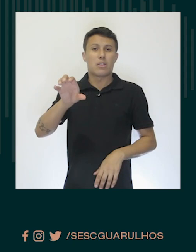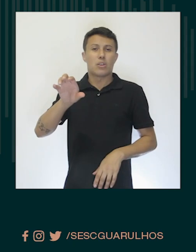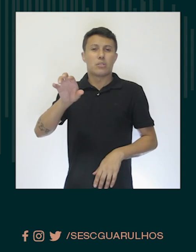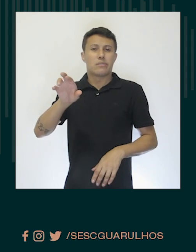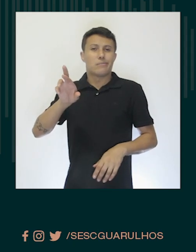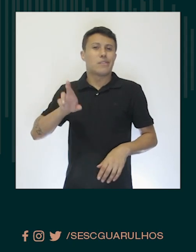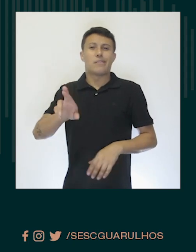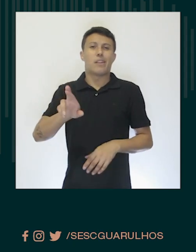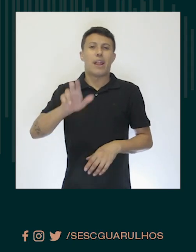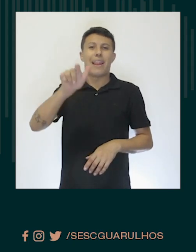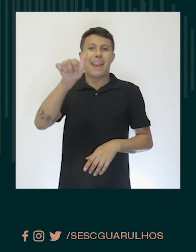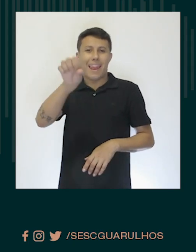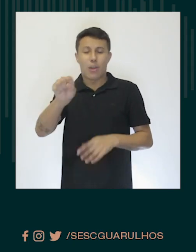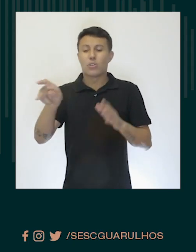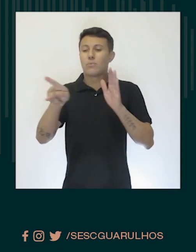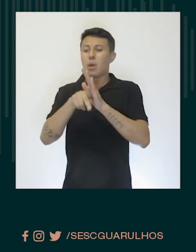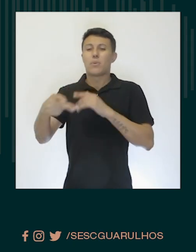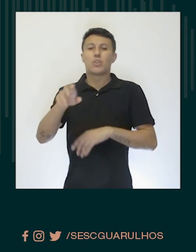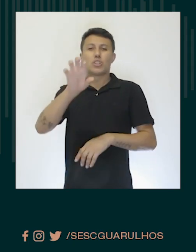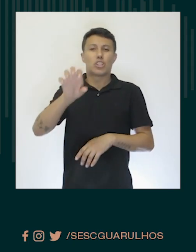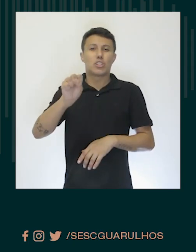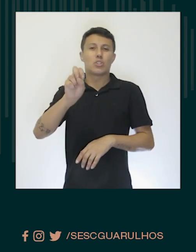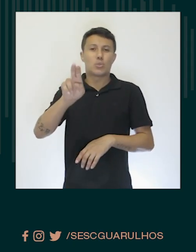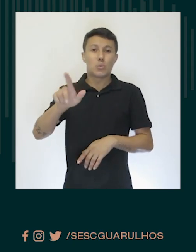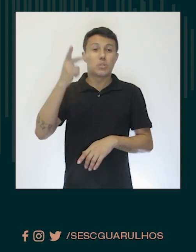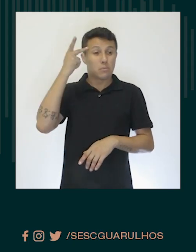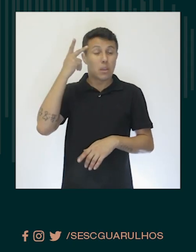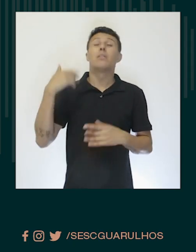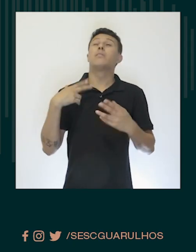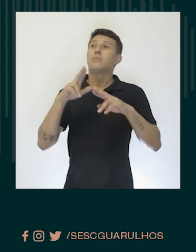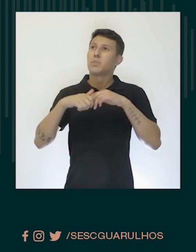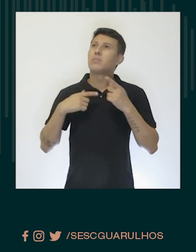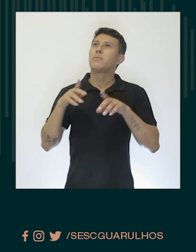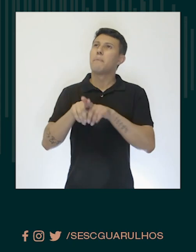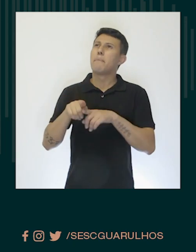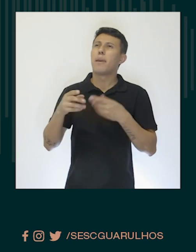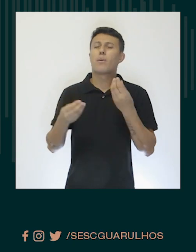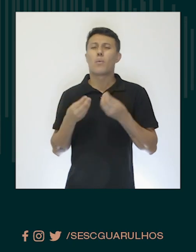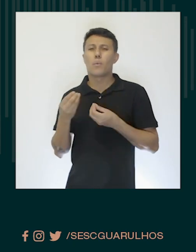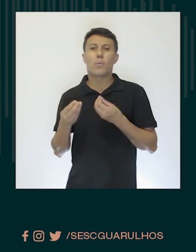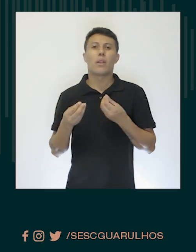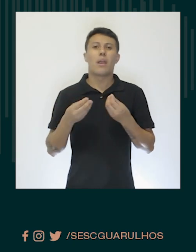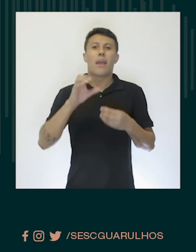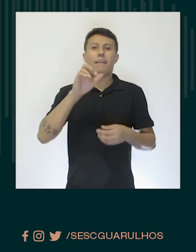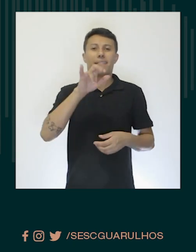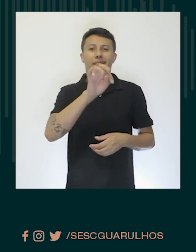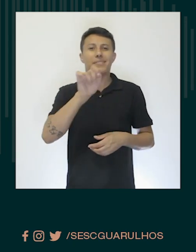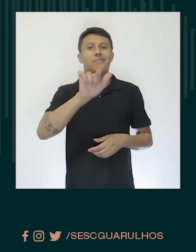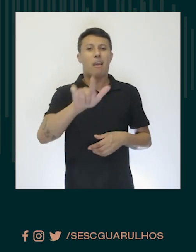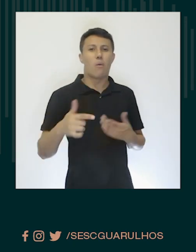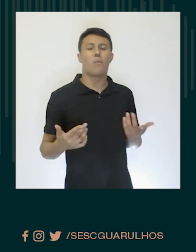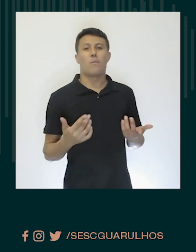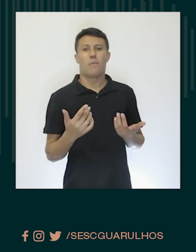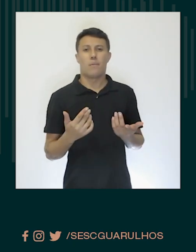Laos. A gente também fez Aí nesse clipe também tem a